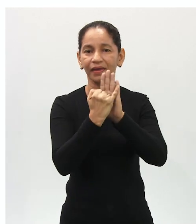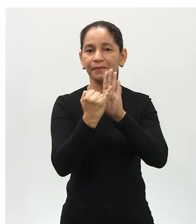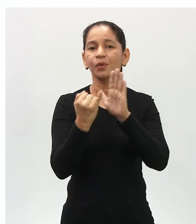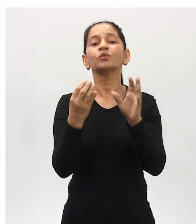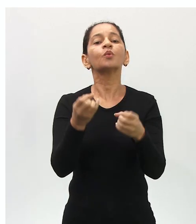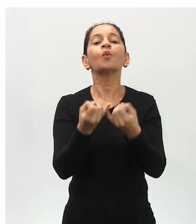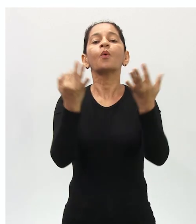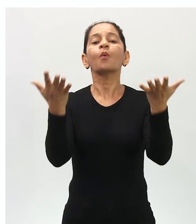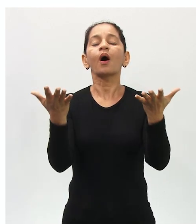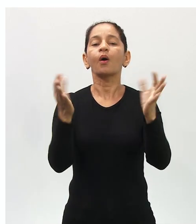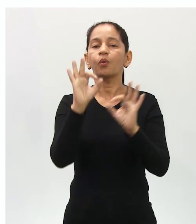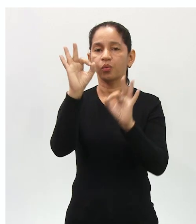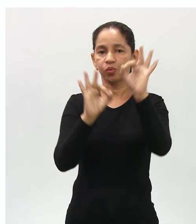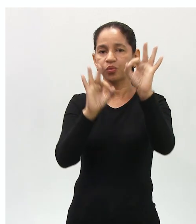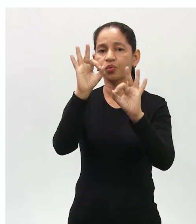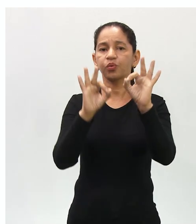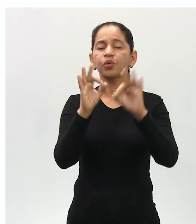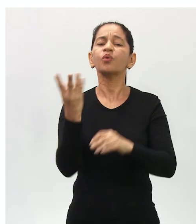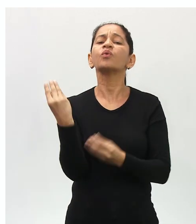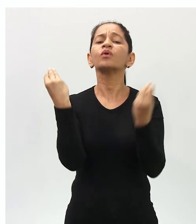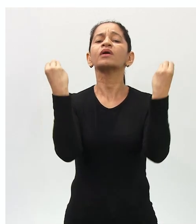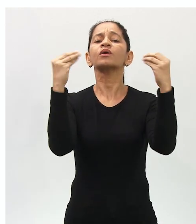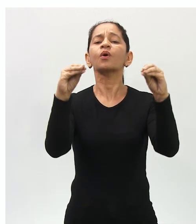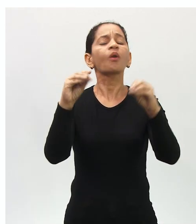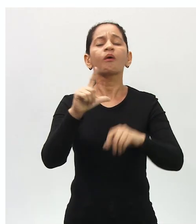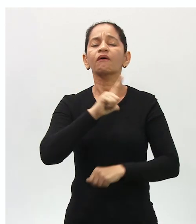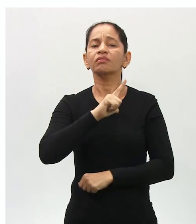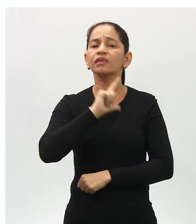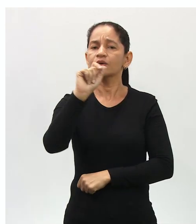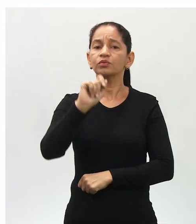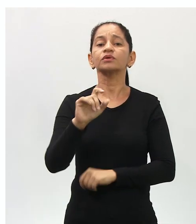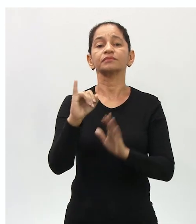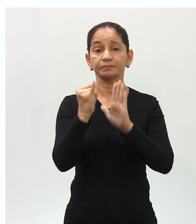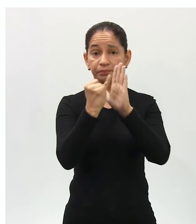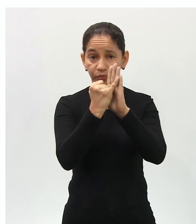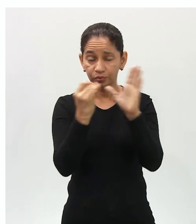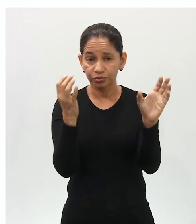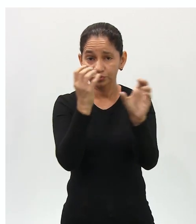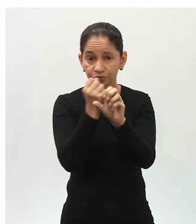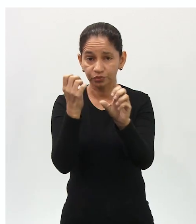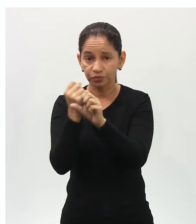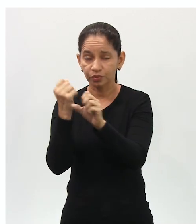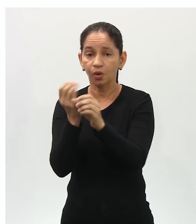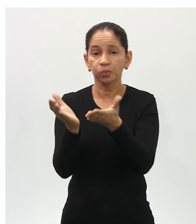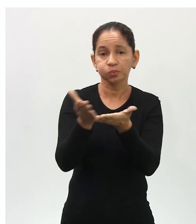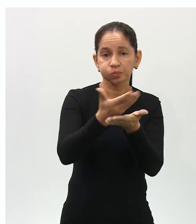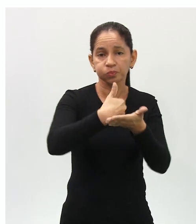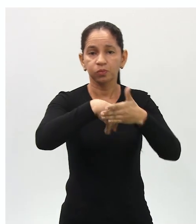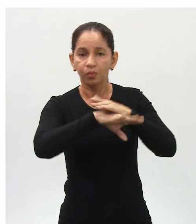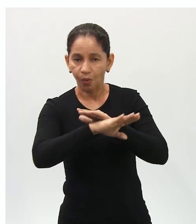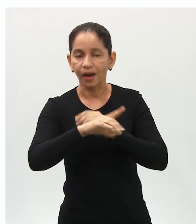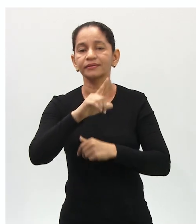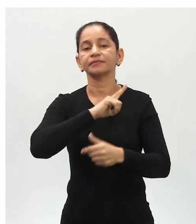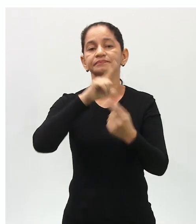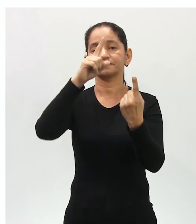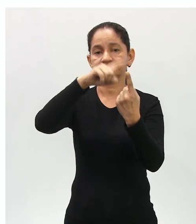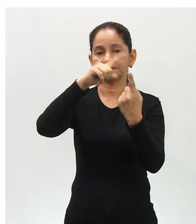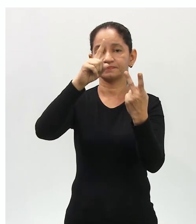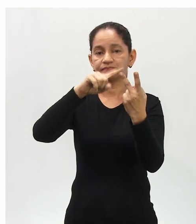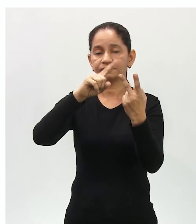né? O orçamento fiscal. O que vem aqui nesse orçamento fiscal? Vem os impostos que um órgão arrecada, mas